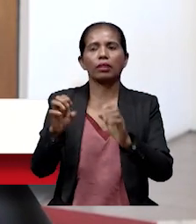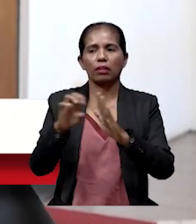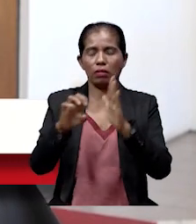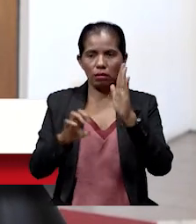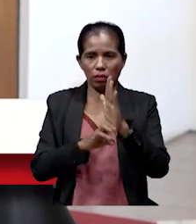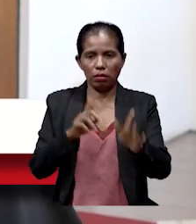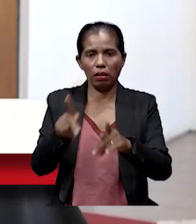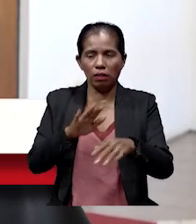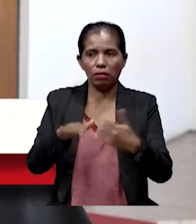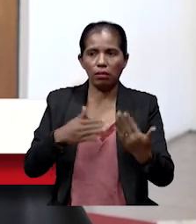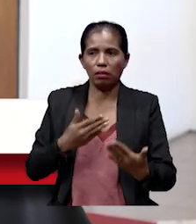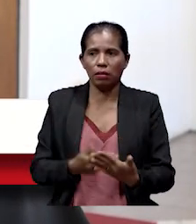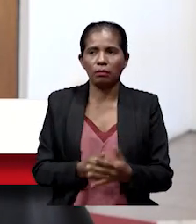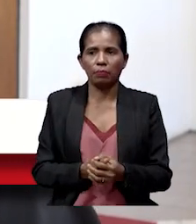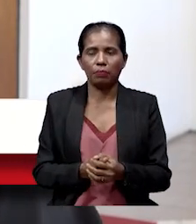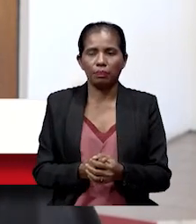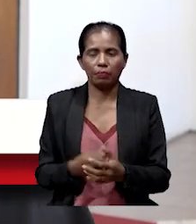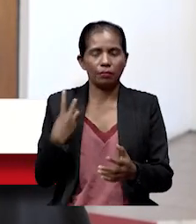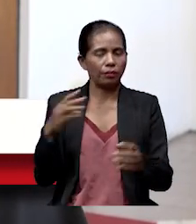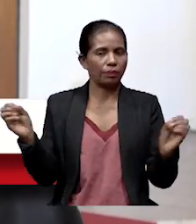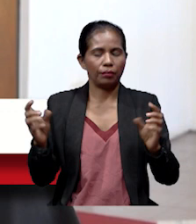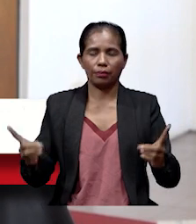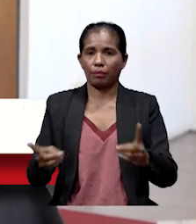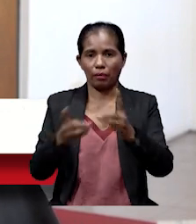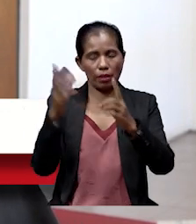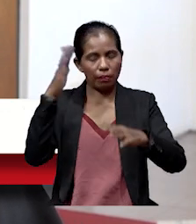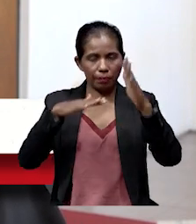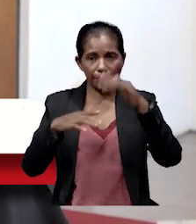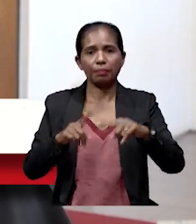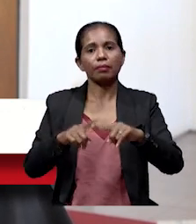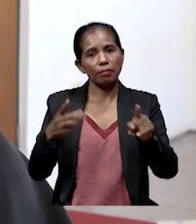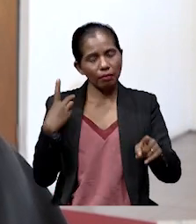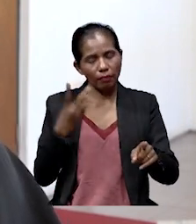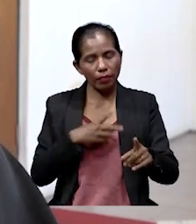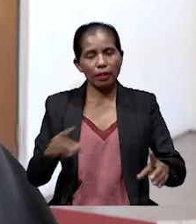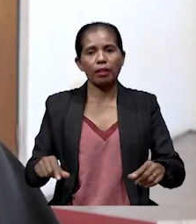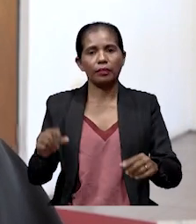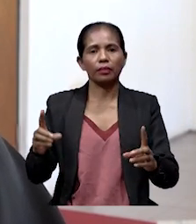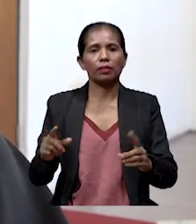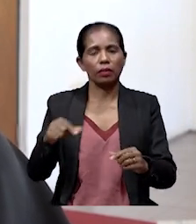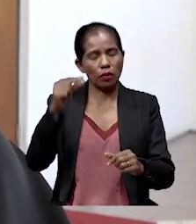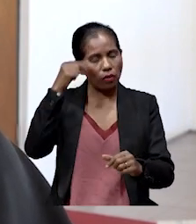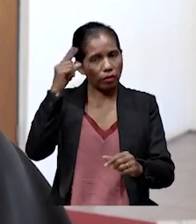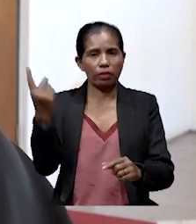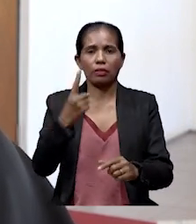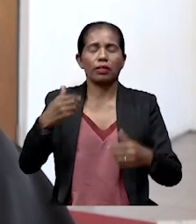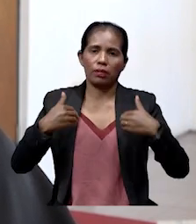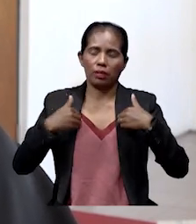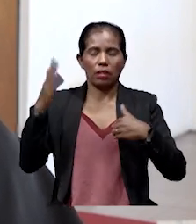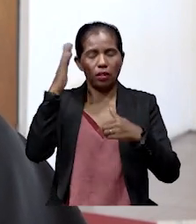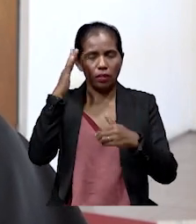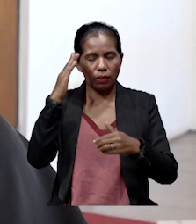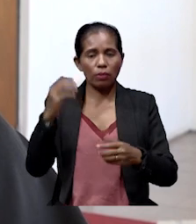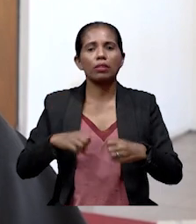povo, ta o enloron, e te la dun a soro problema e dané. E te a soro dune, mas be, governo sempre e a noen a tua ensama que resolve o problema e